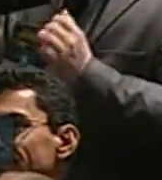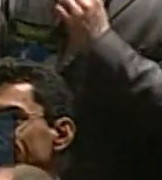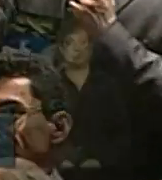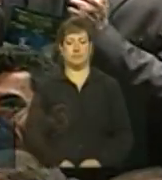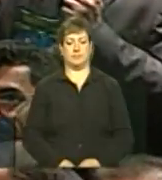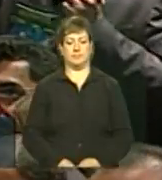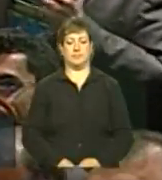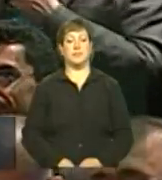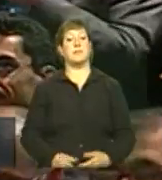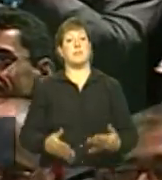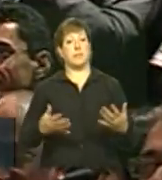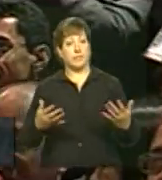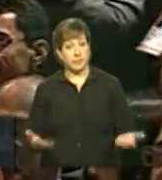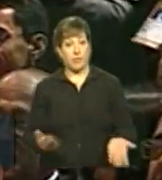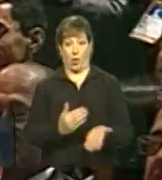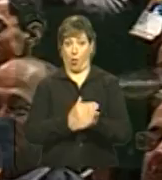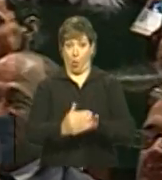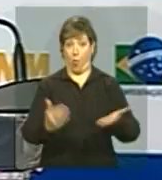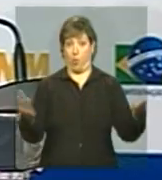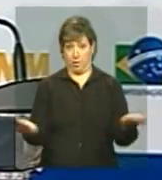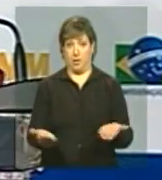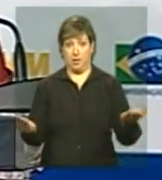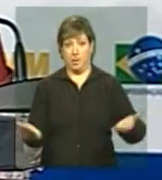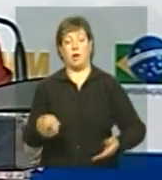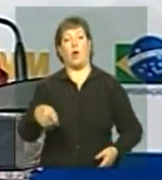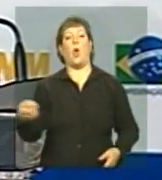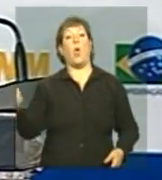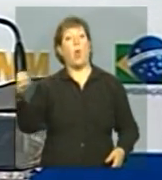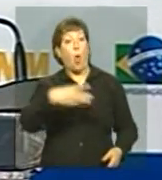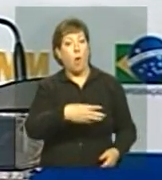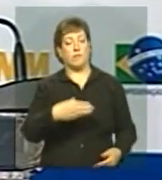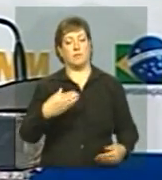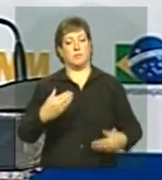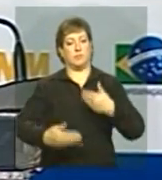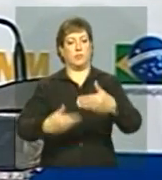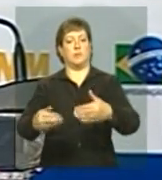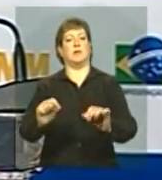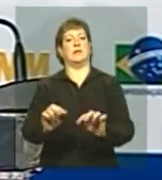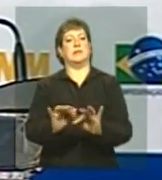Assim, a partir de agora, o novo procedimento